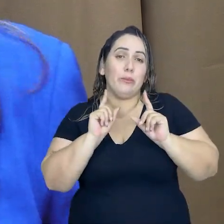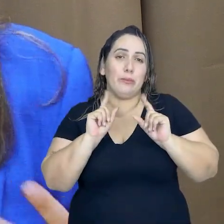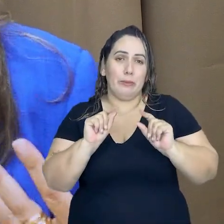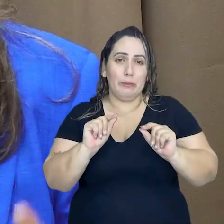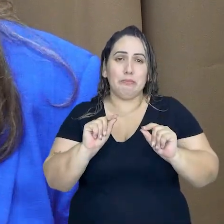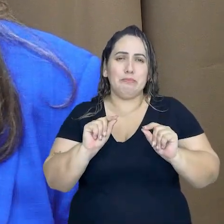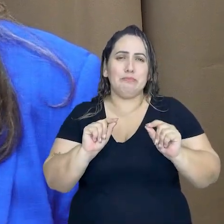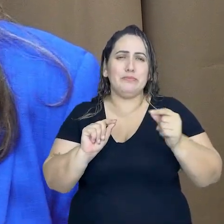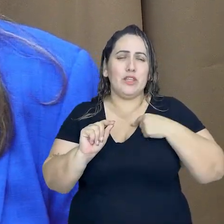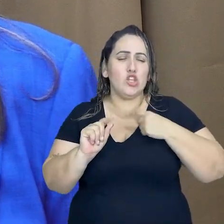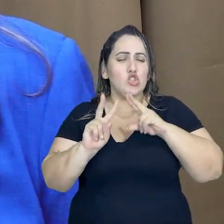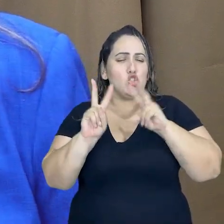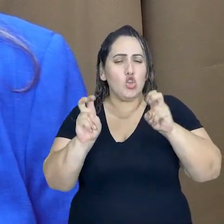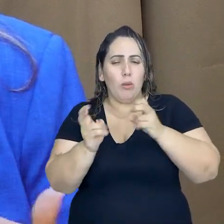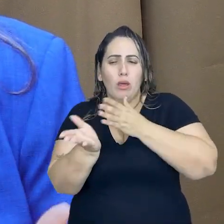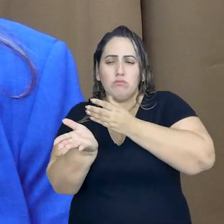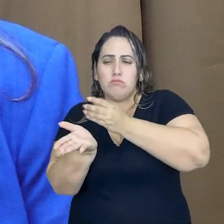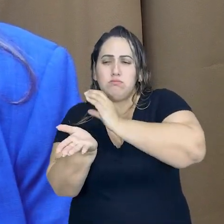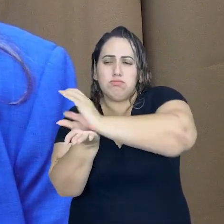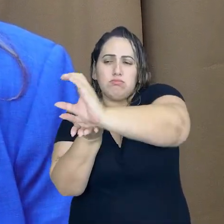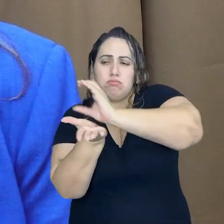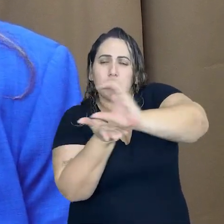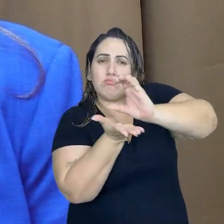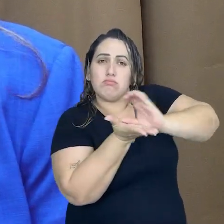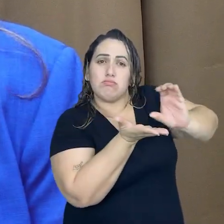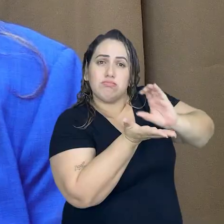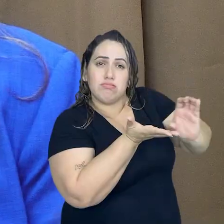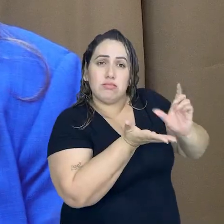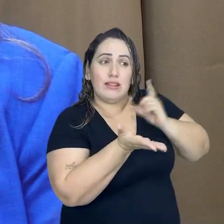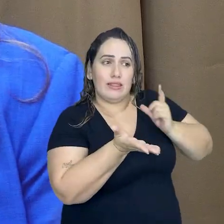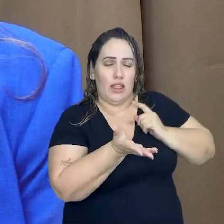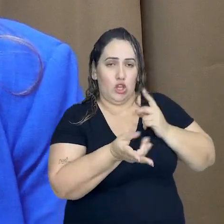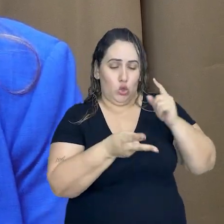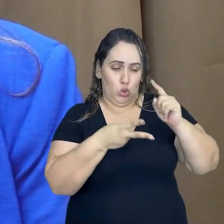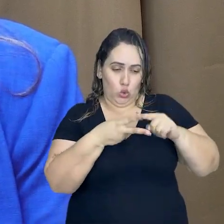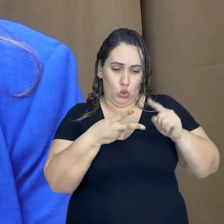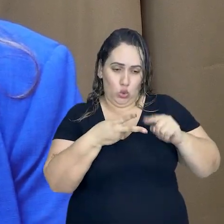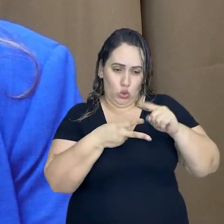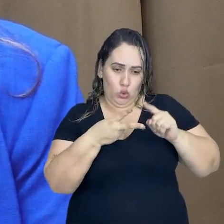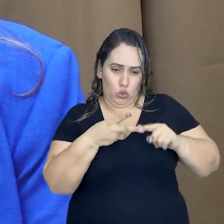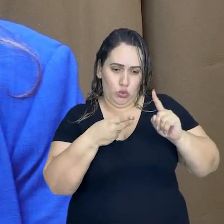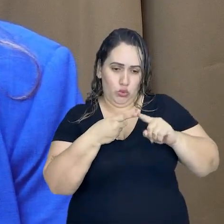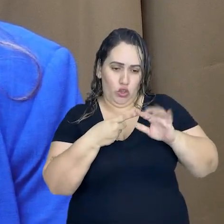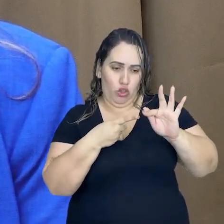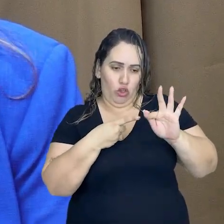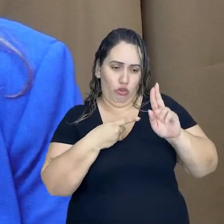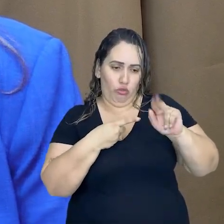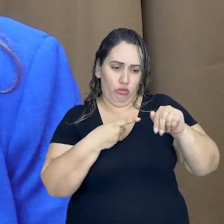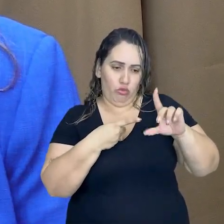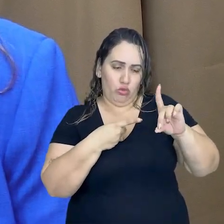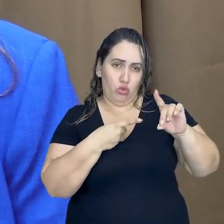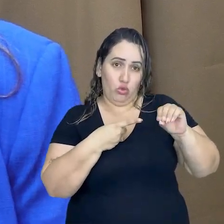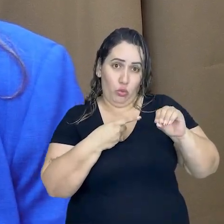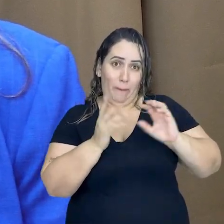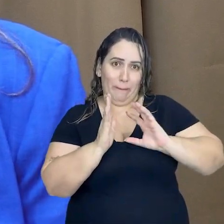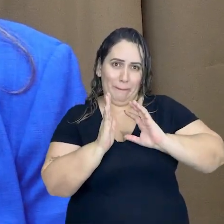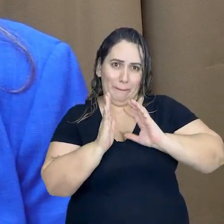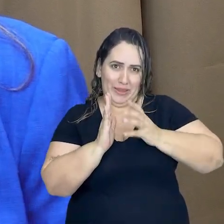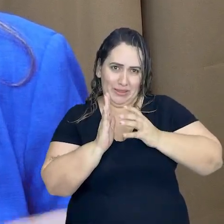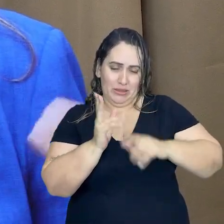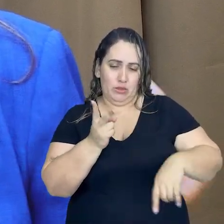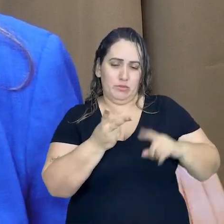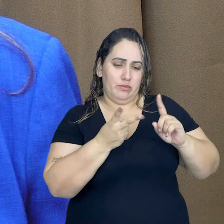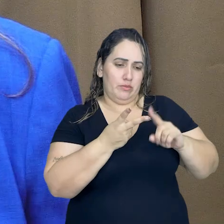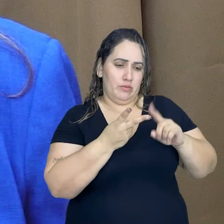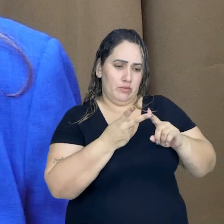que nós temos 2 fundos, né? O fundo partidário, o Fundo Especial de Financiamento de Campanha, né? O chamado